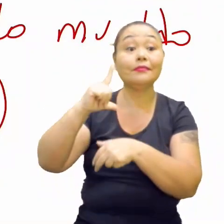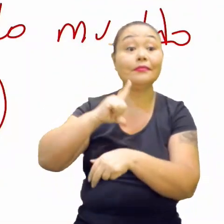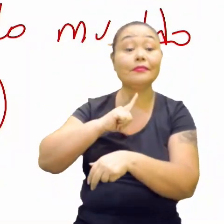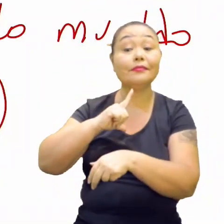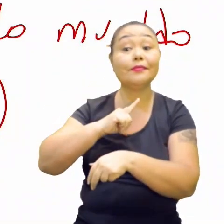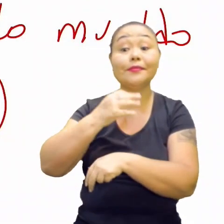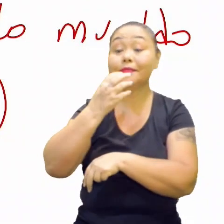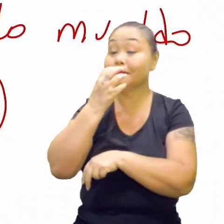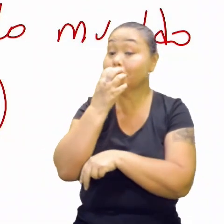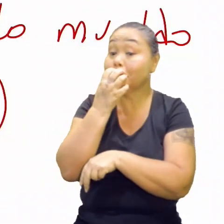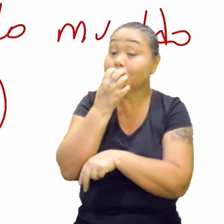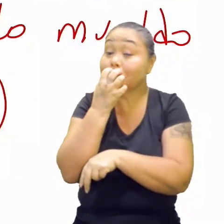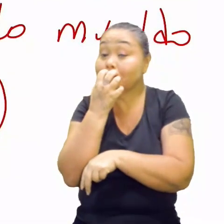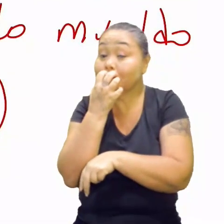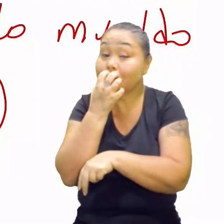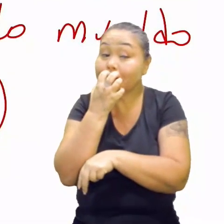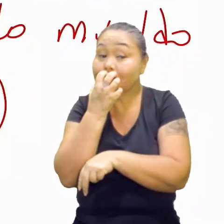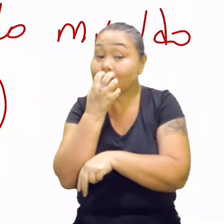cachorrinho.